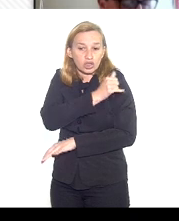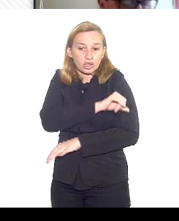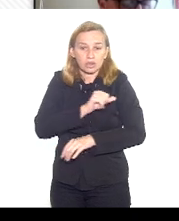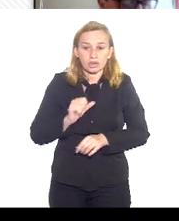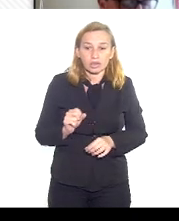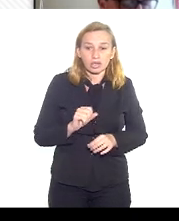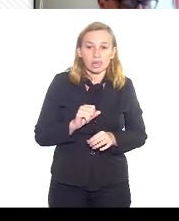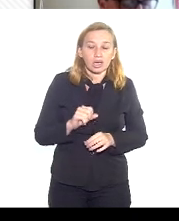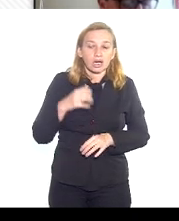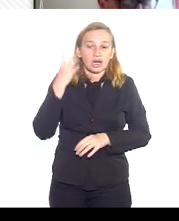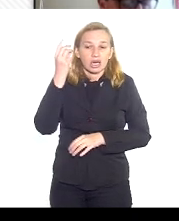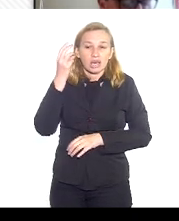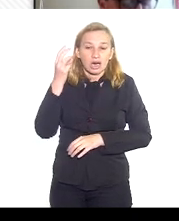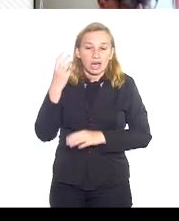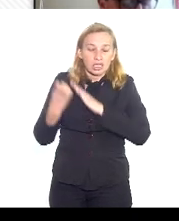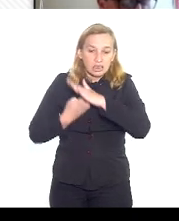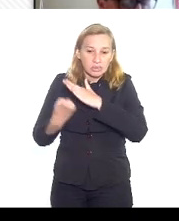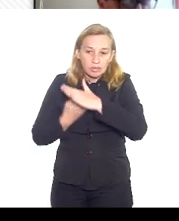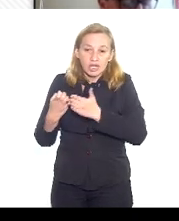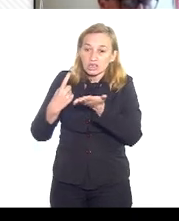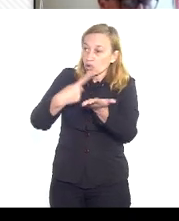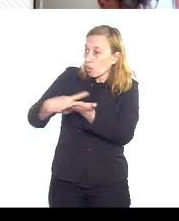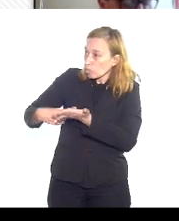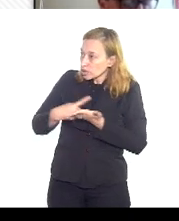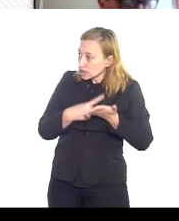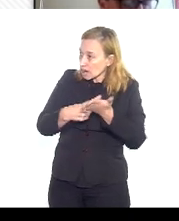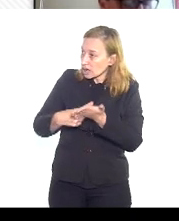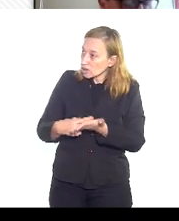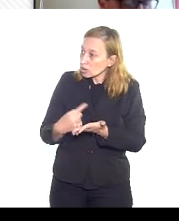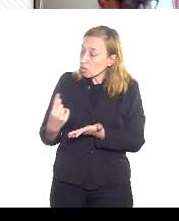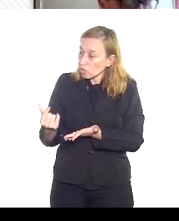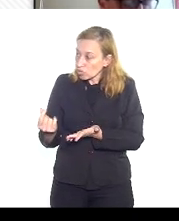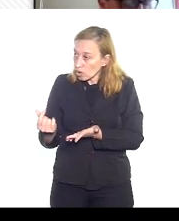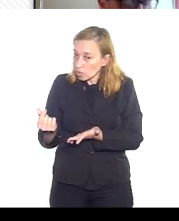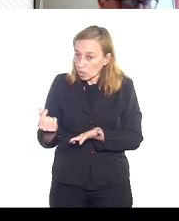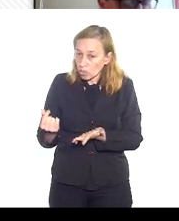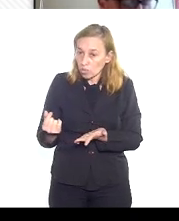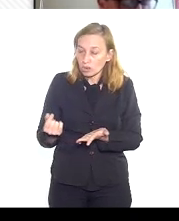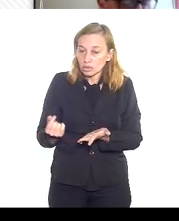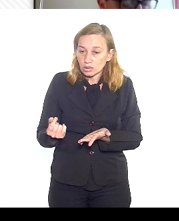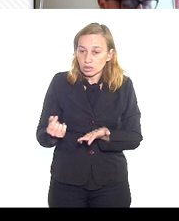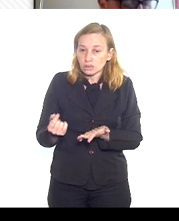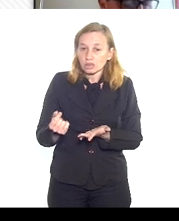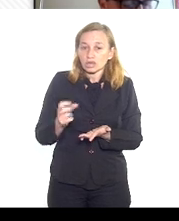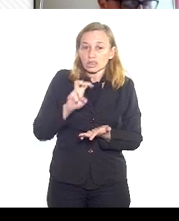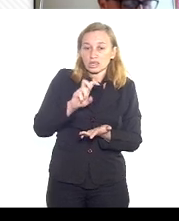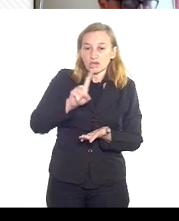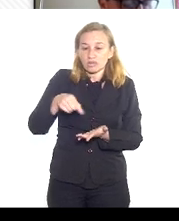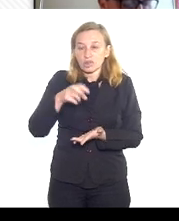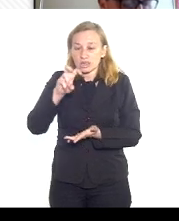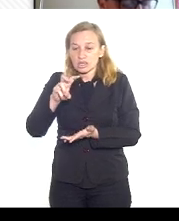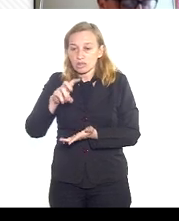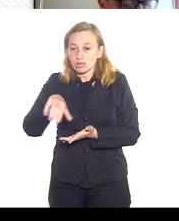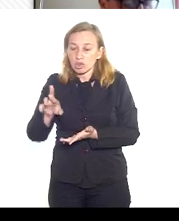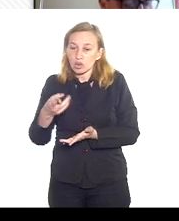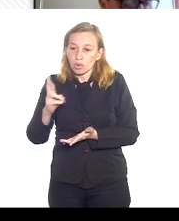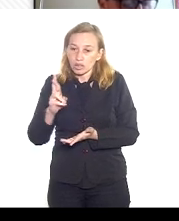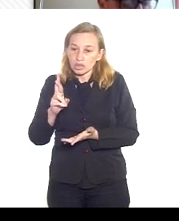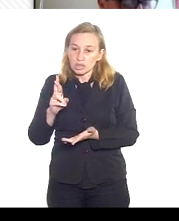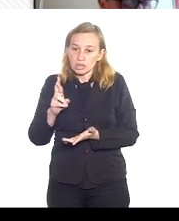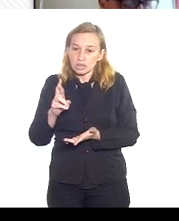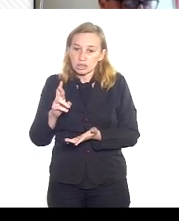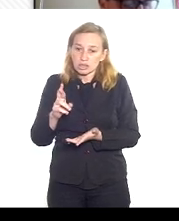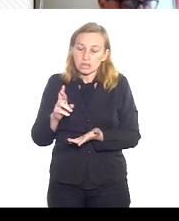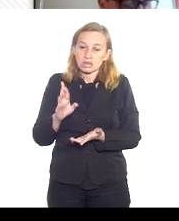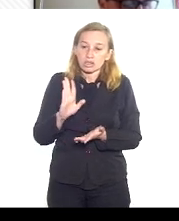As empresas concordaram, vamos dizer assim, com um valor que rondou cerca de 5,5 milhões, mas a